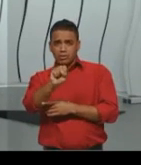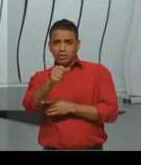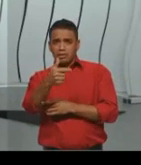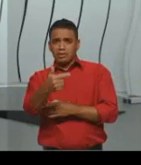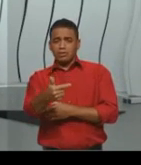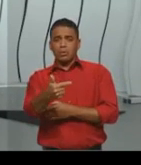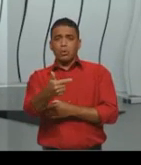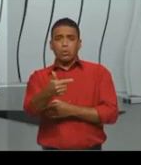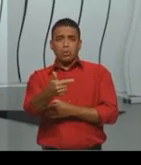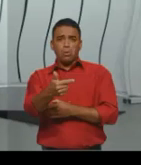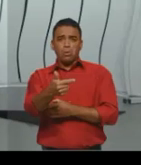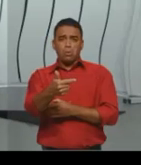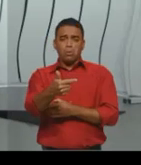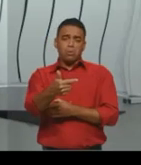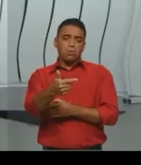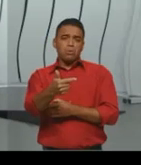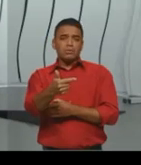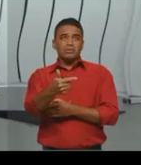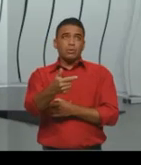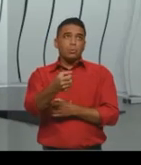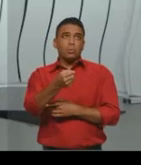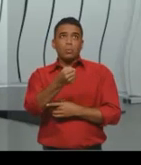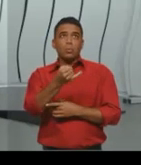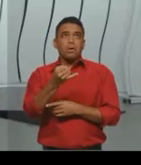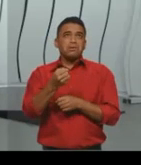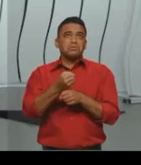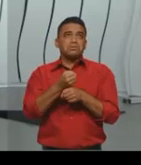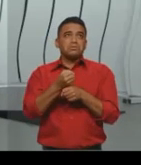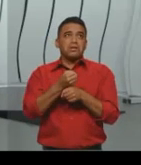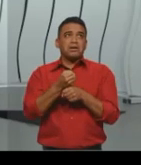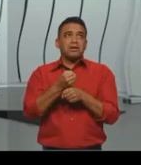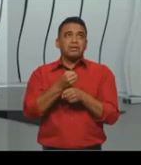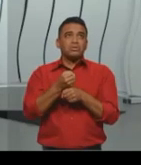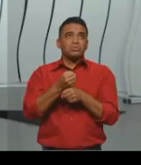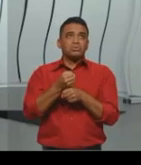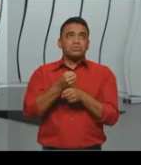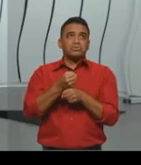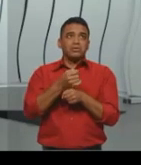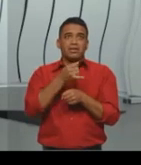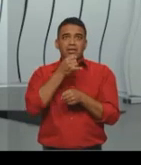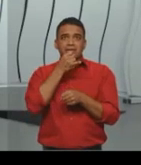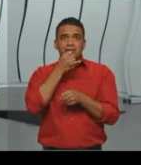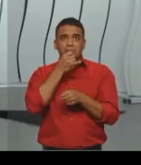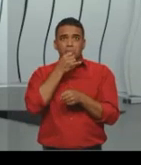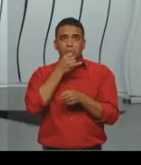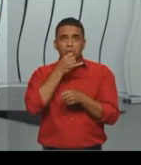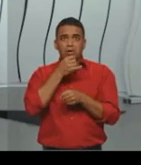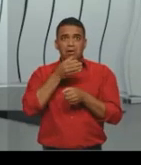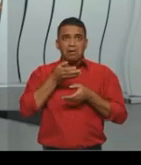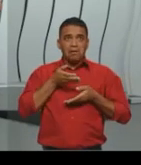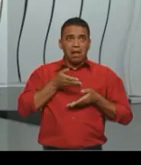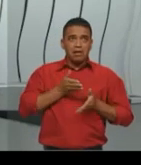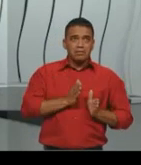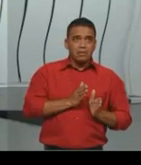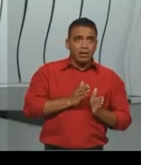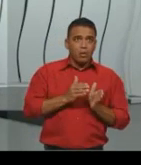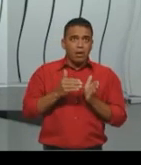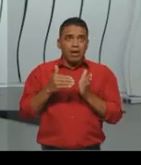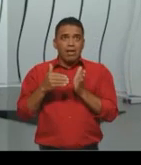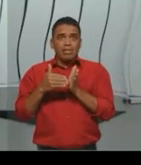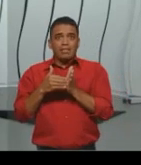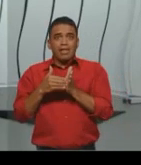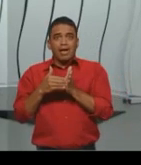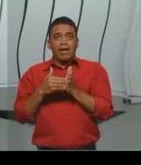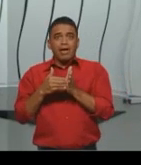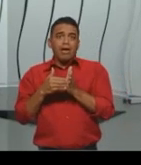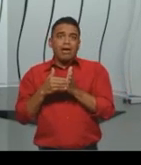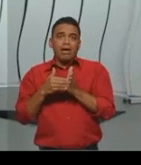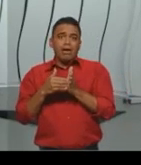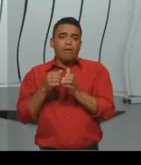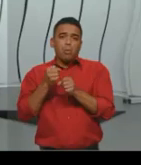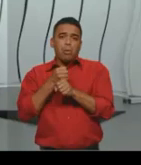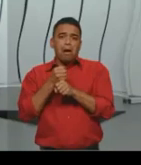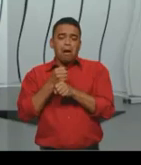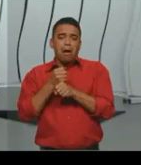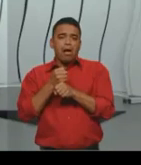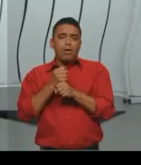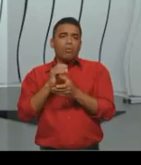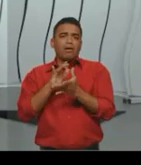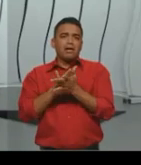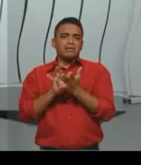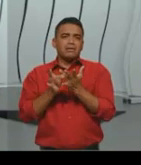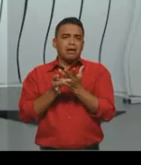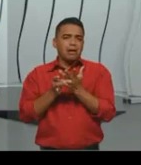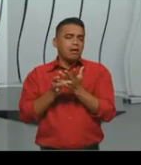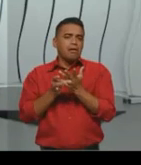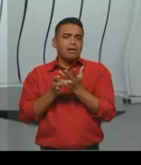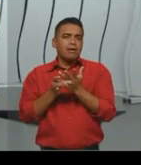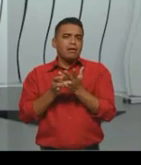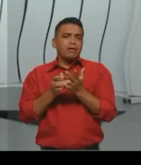1582, quantos anos que faz ele quando ele... Então, tinha quantos anos quando casou? Quantos anos para a gente ir memorizando essas linhas do tempo,